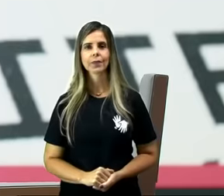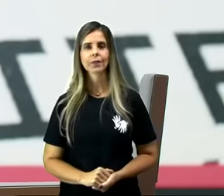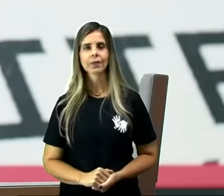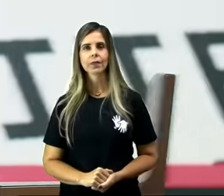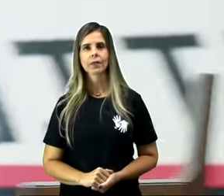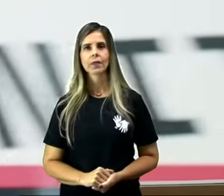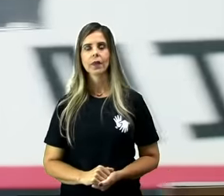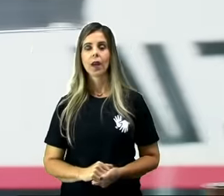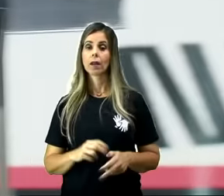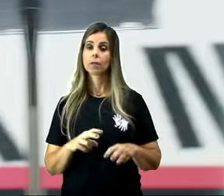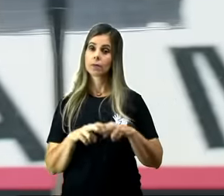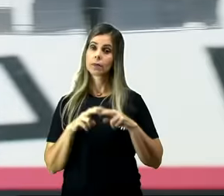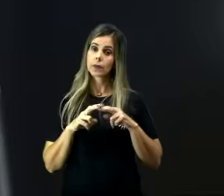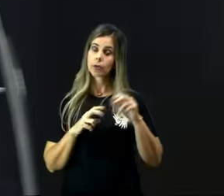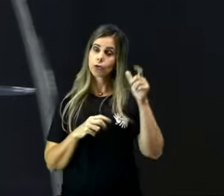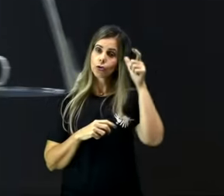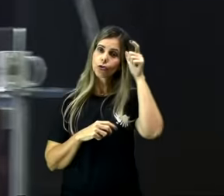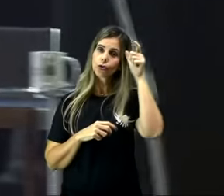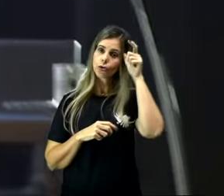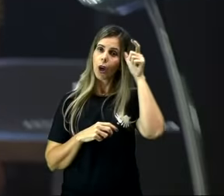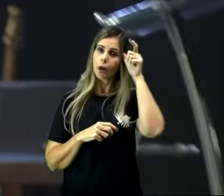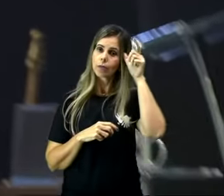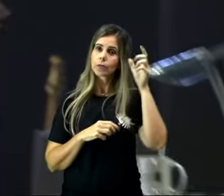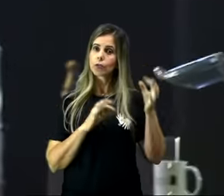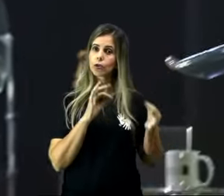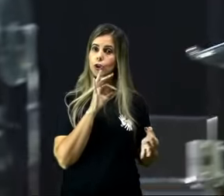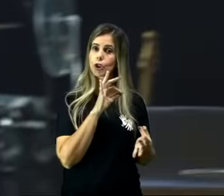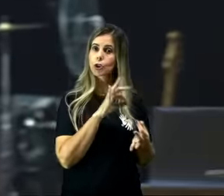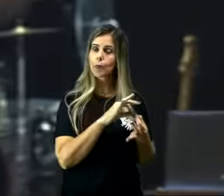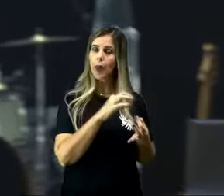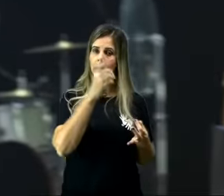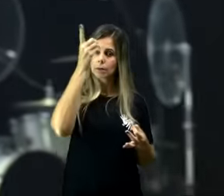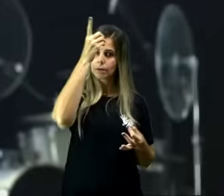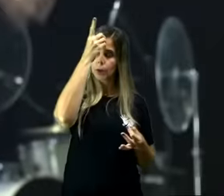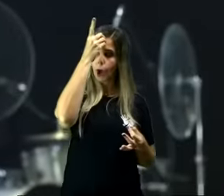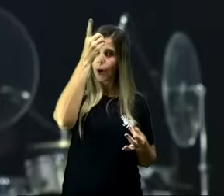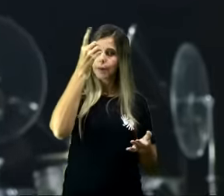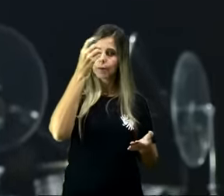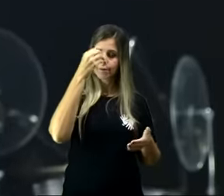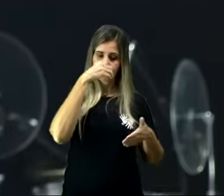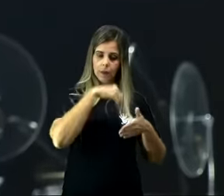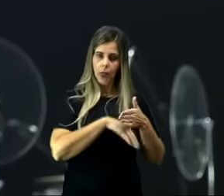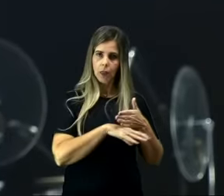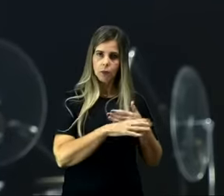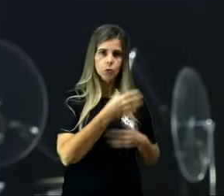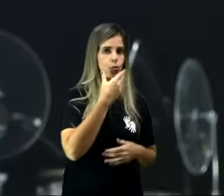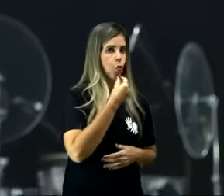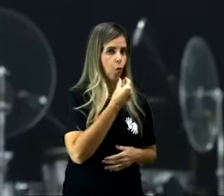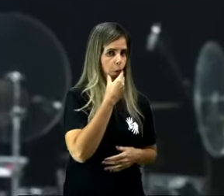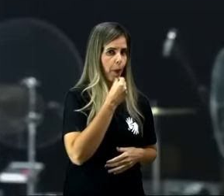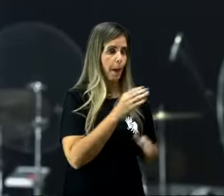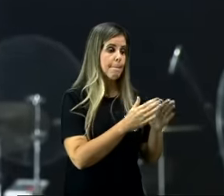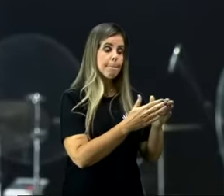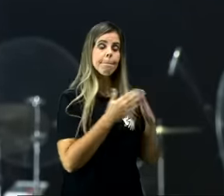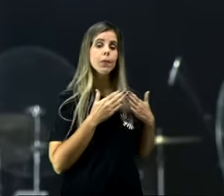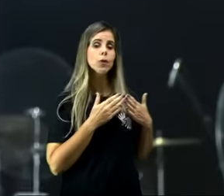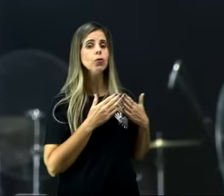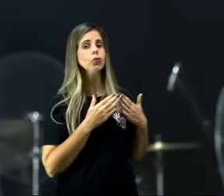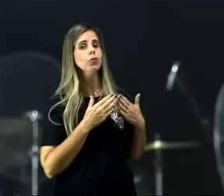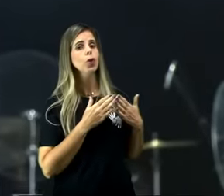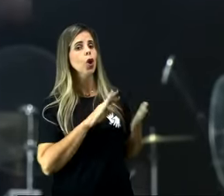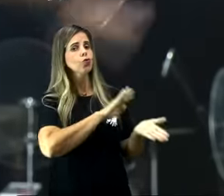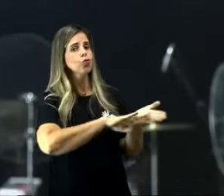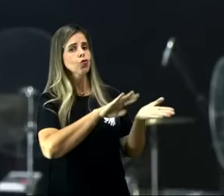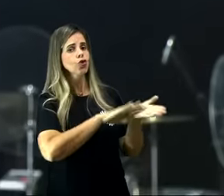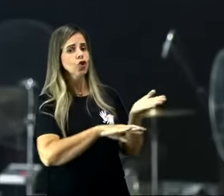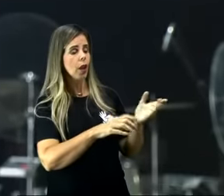É por isso que o diabo, é por isso que o espírito imundo está dizendo: não tira a gente dessa região, não. Ele não está nem preocupado com o corpo do cara. Ele está dizendo